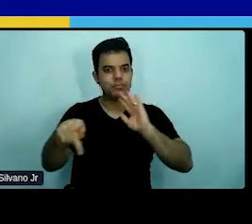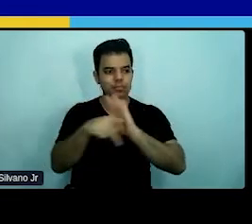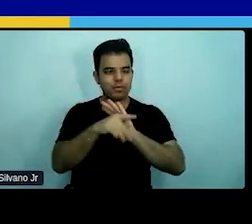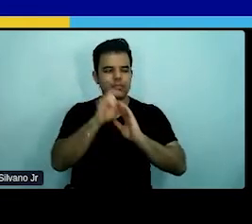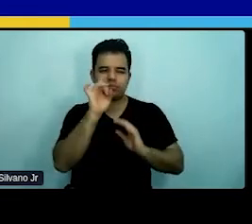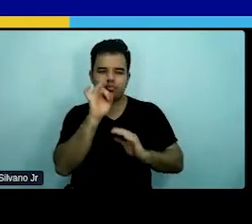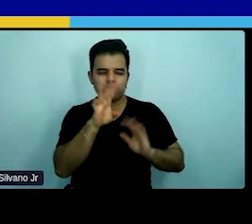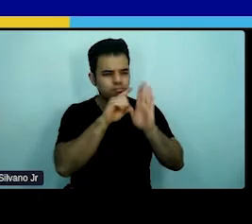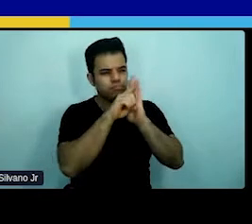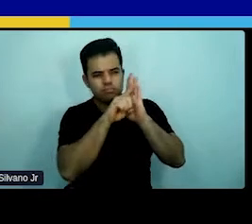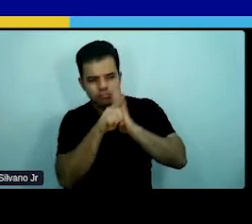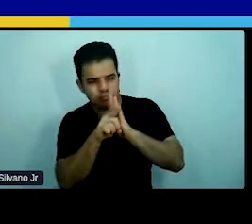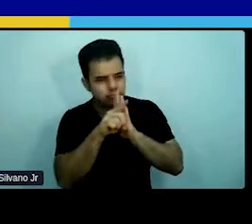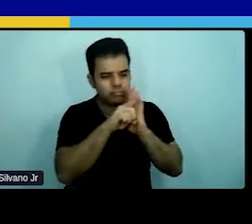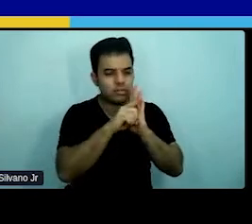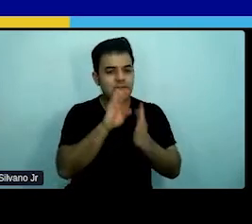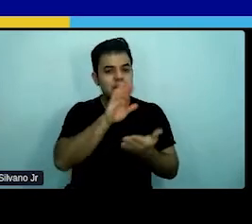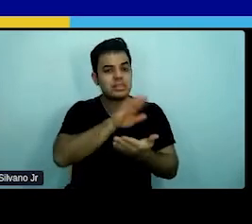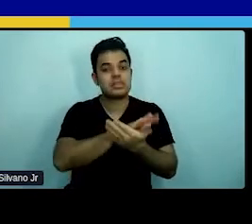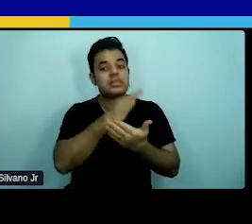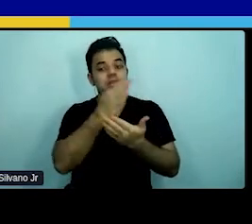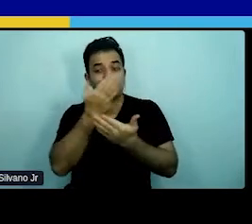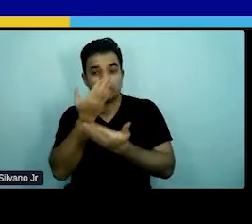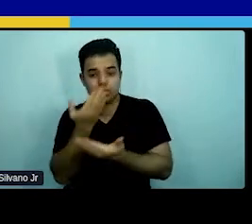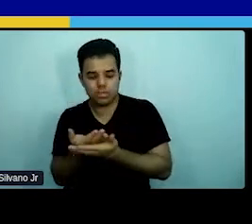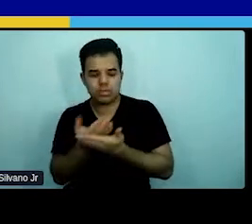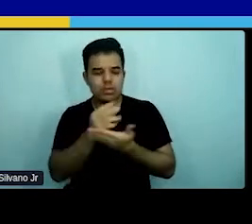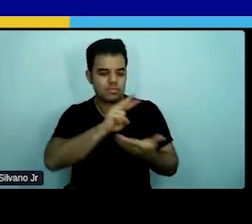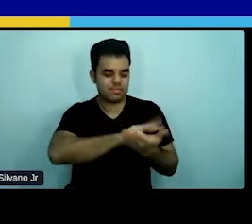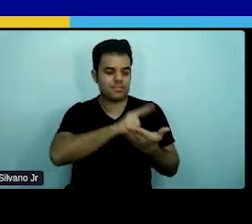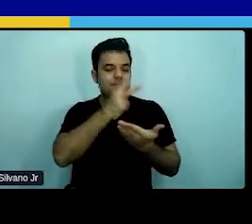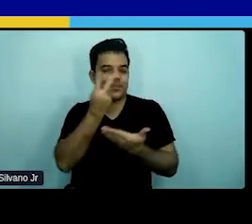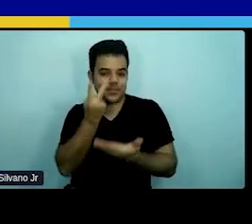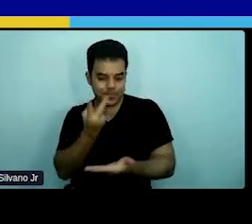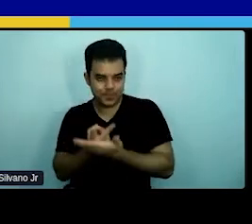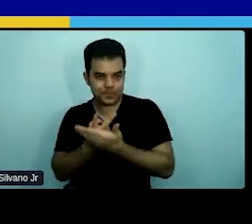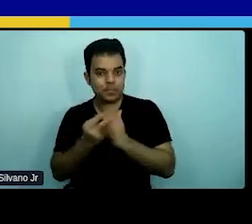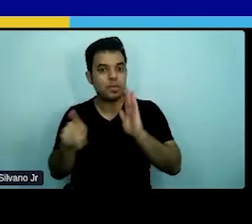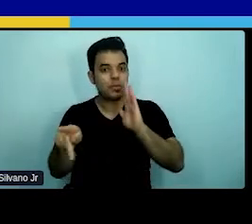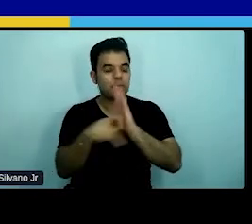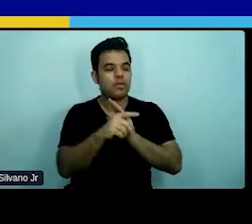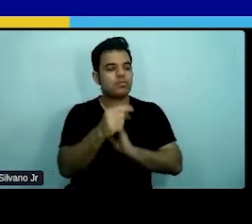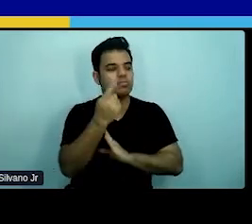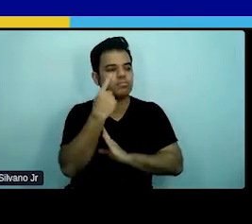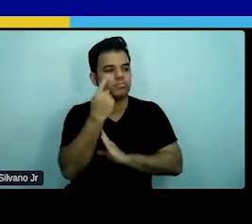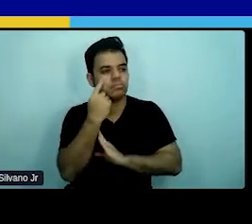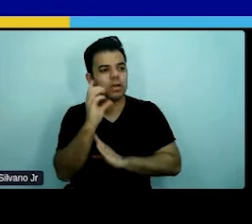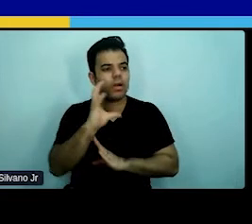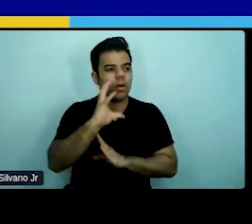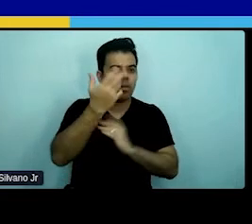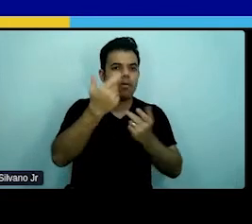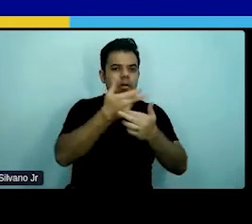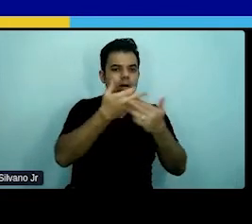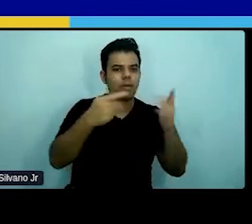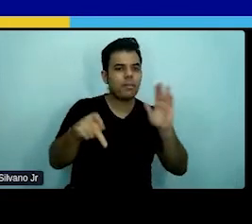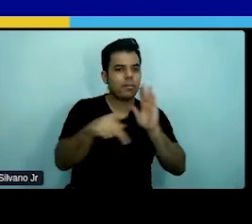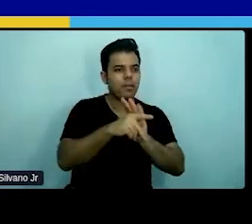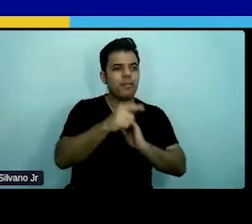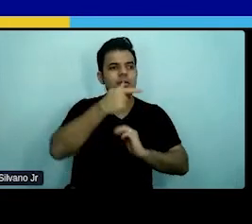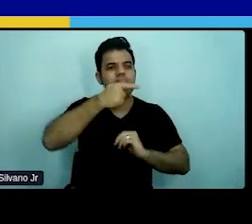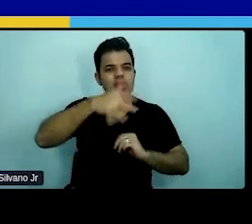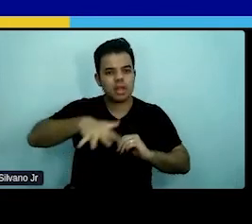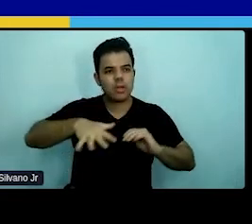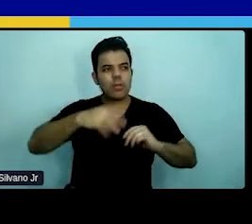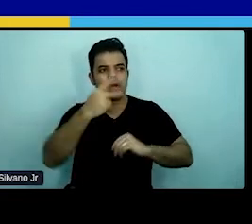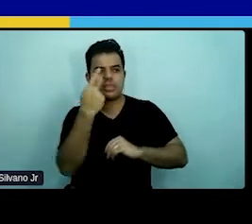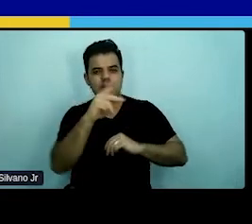estatística, certo? Que ela traduz aí um texto baseado na probabilidade de ocorrência desse texto, dessas palavras